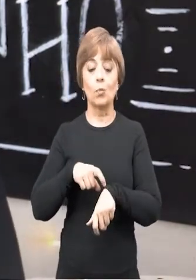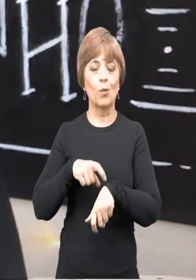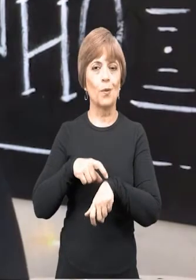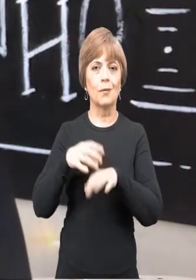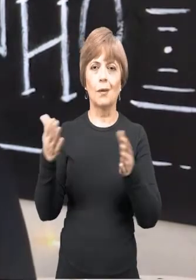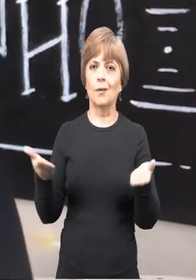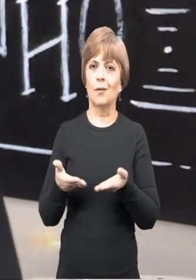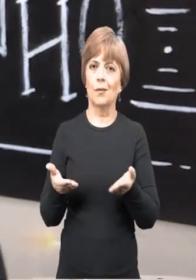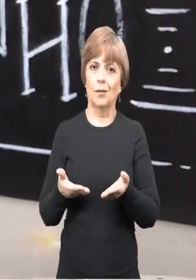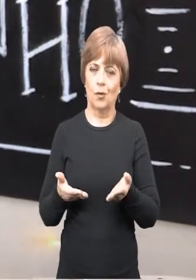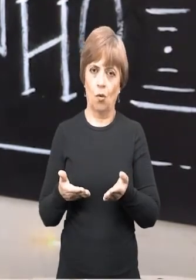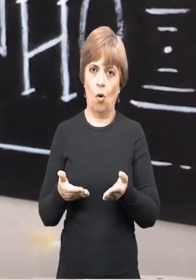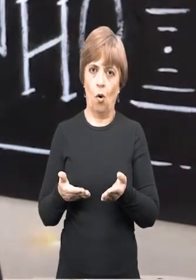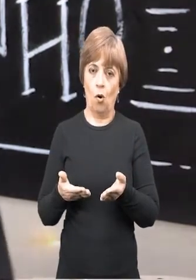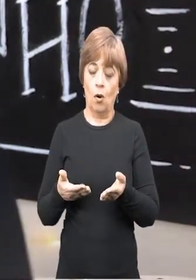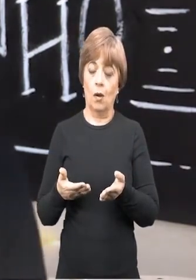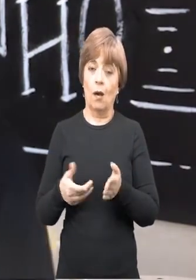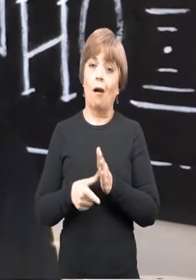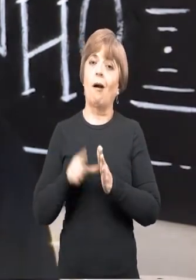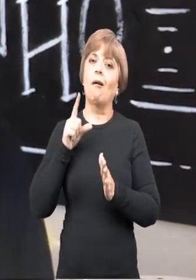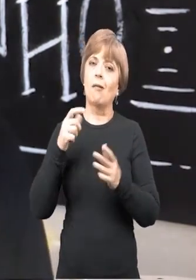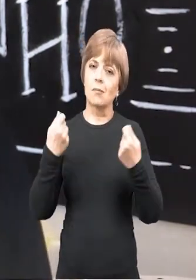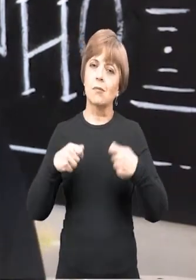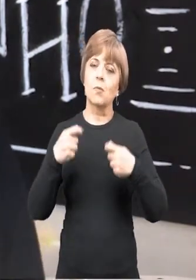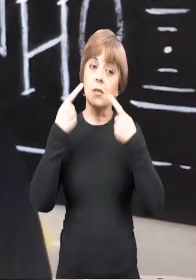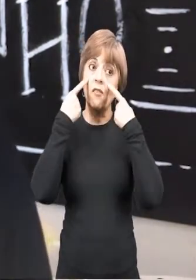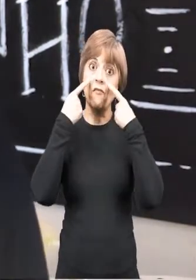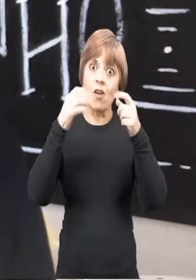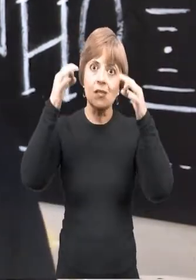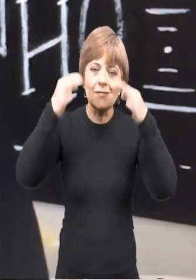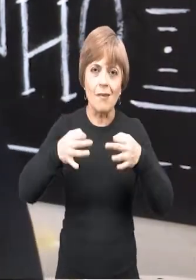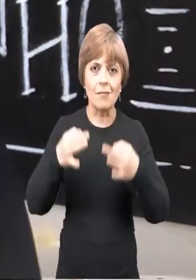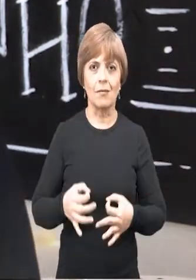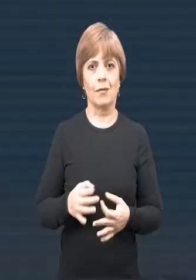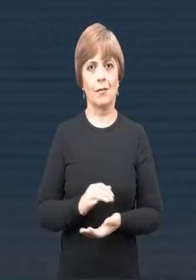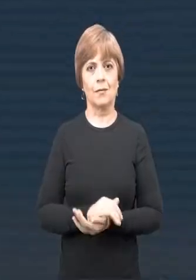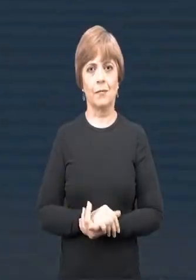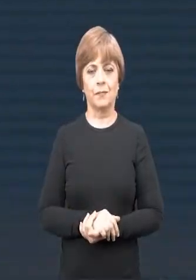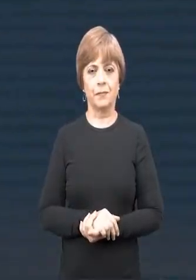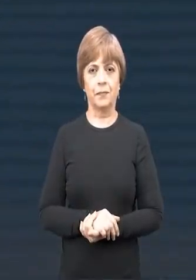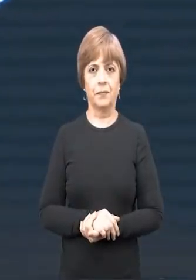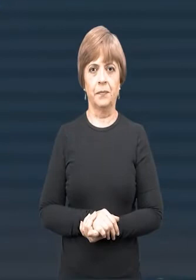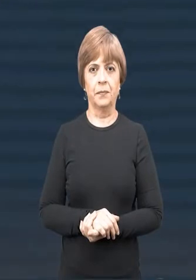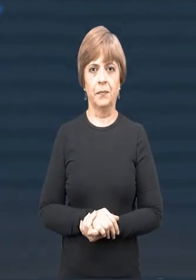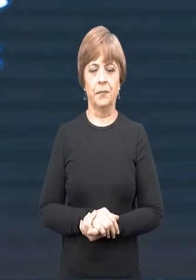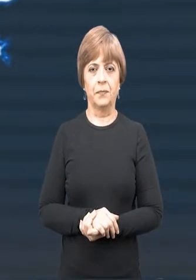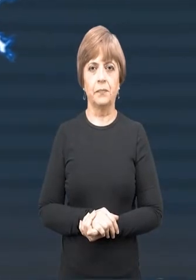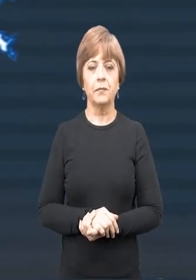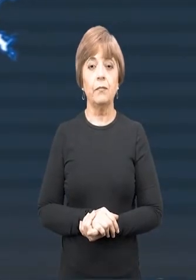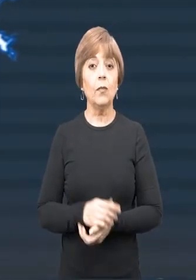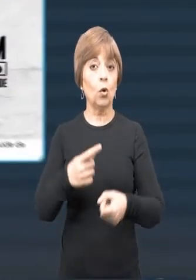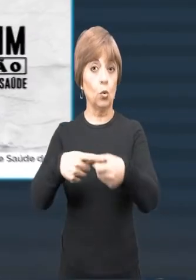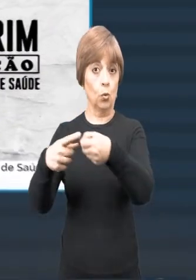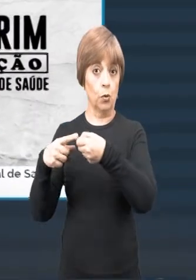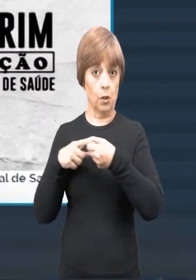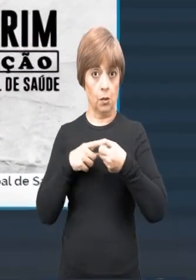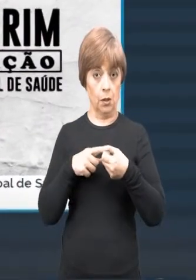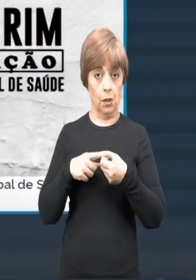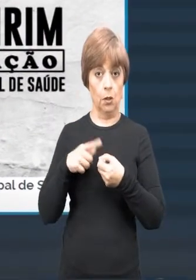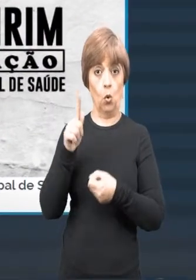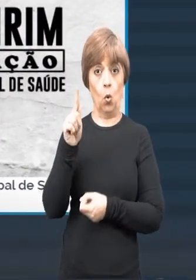mais certo de como está a transmissão do vírus no nosso território. No município de Guapimirim, na